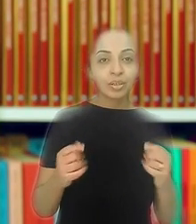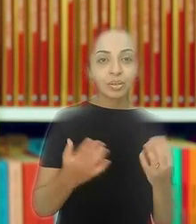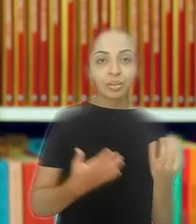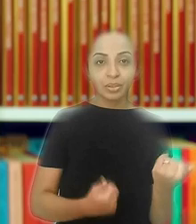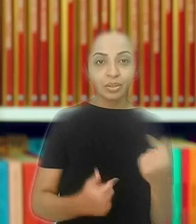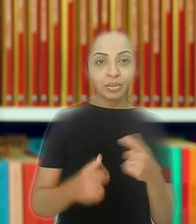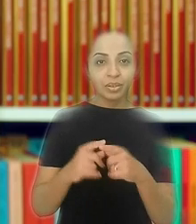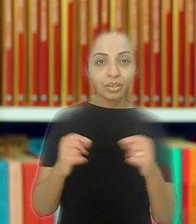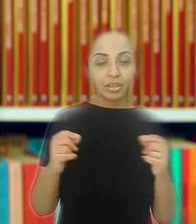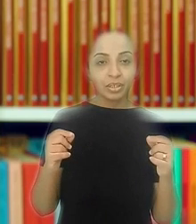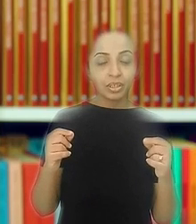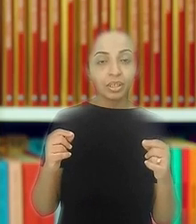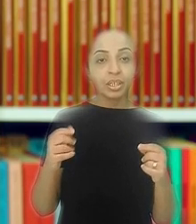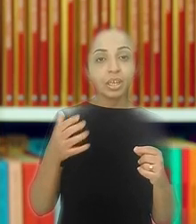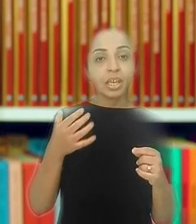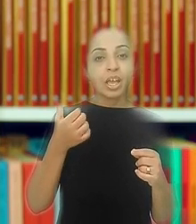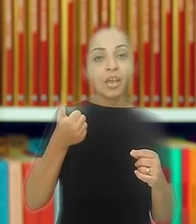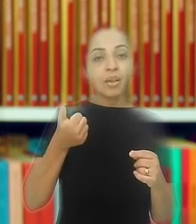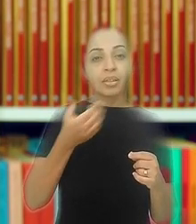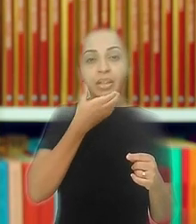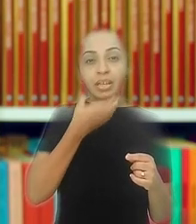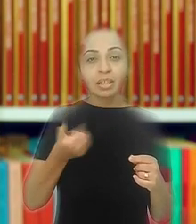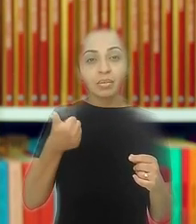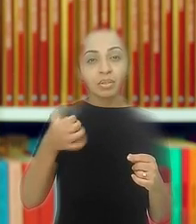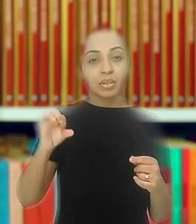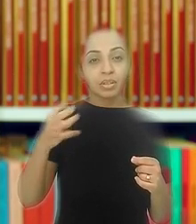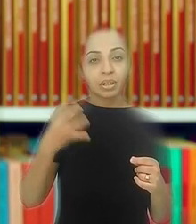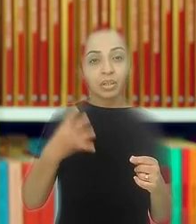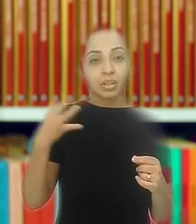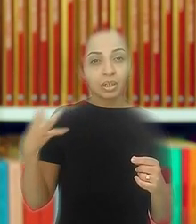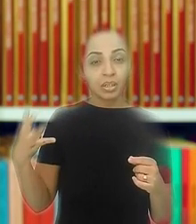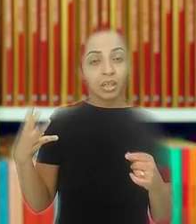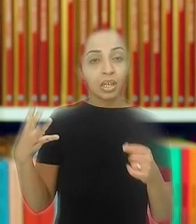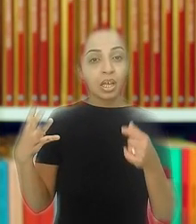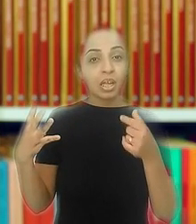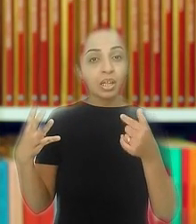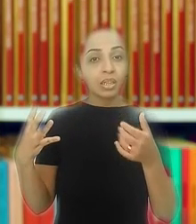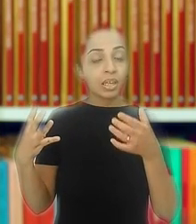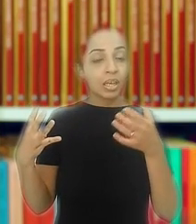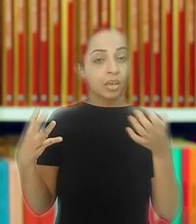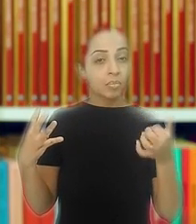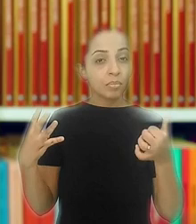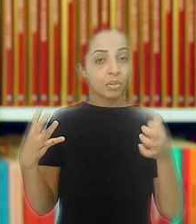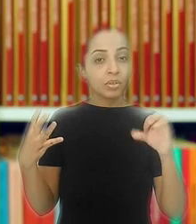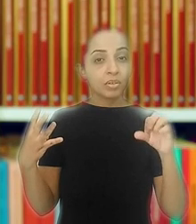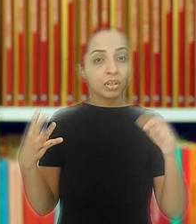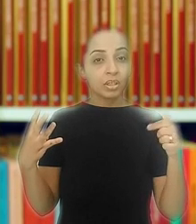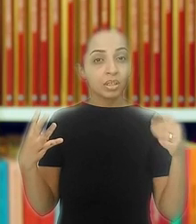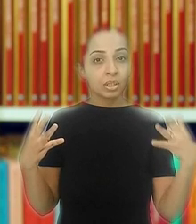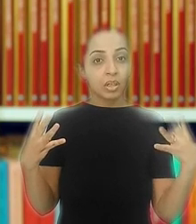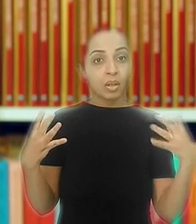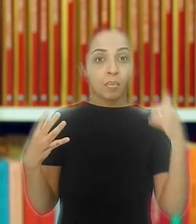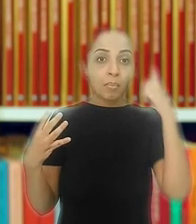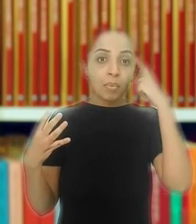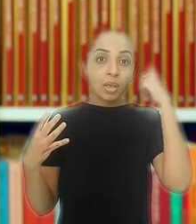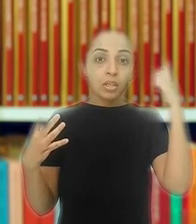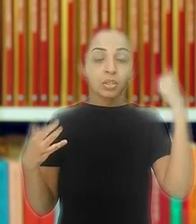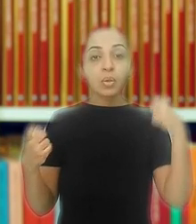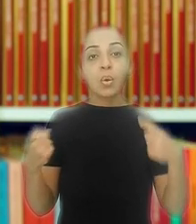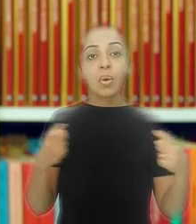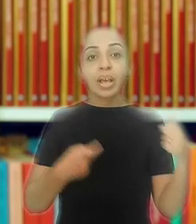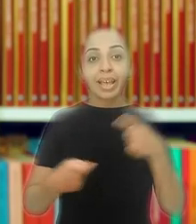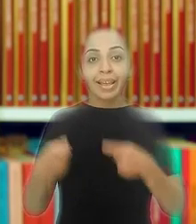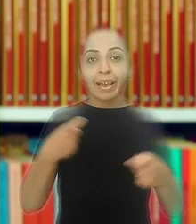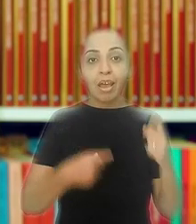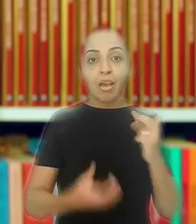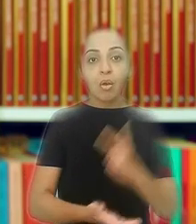que ficou de dezembro de 1944 até 1974 numa ilha Filipina achando que a guerra a Segunda Guerra